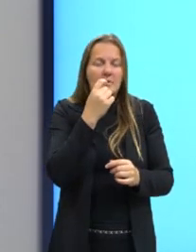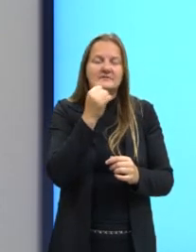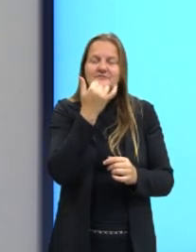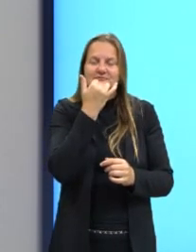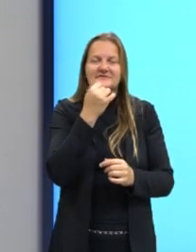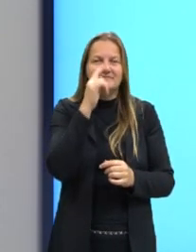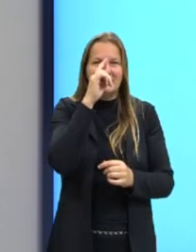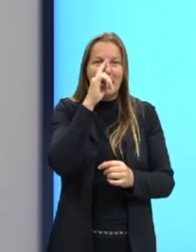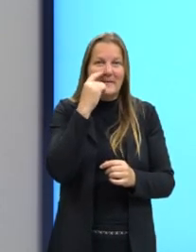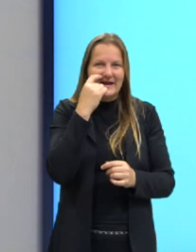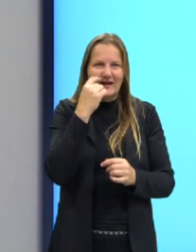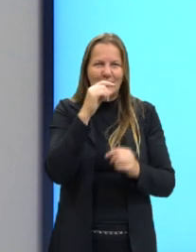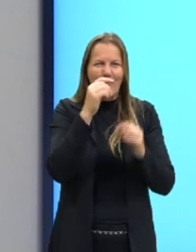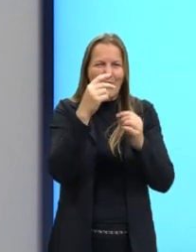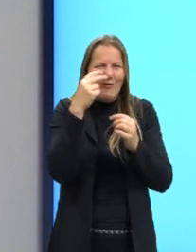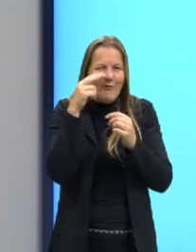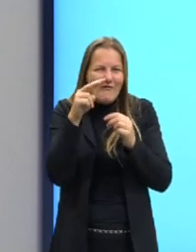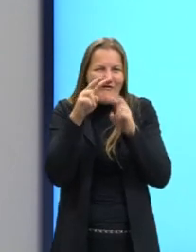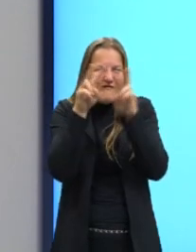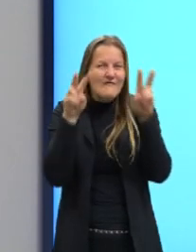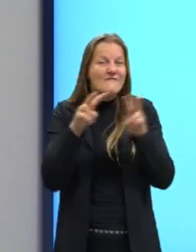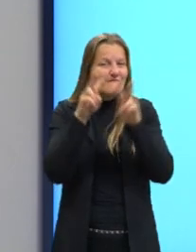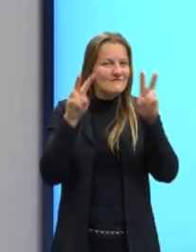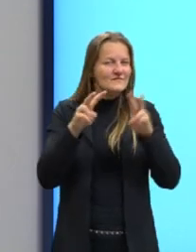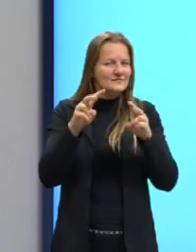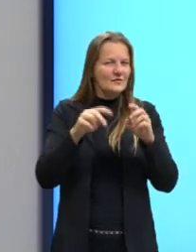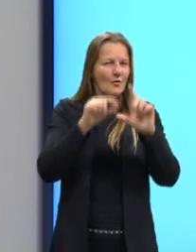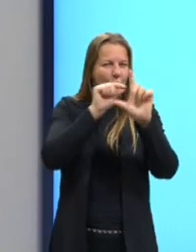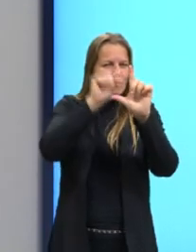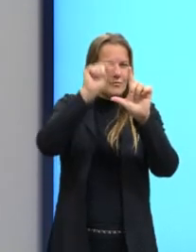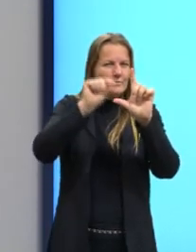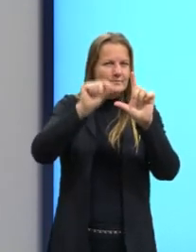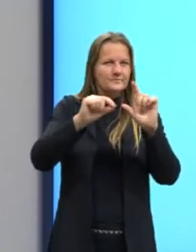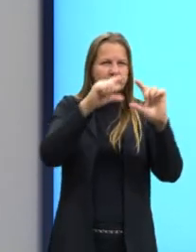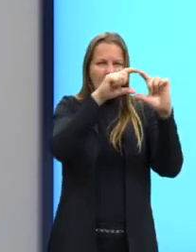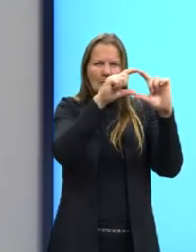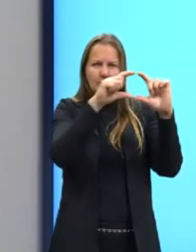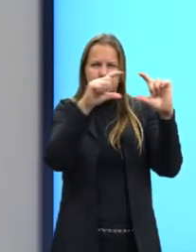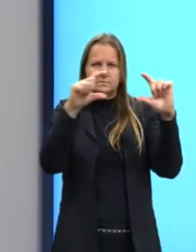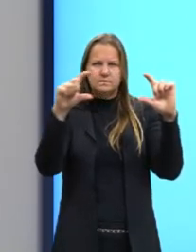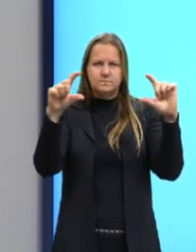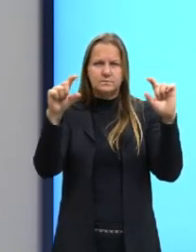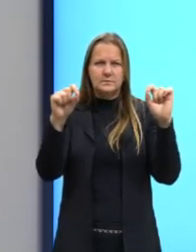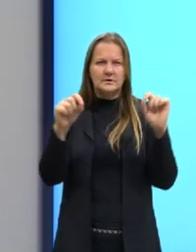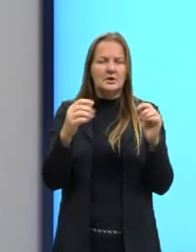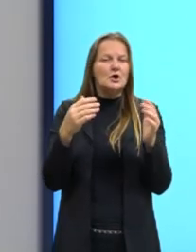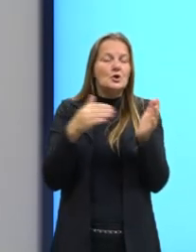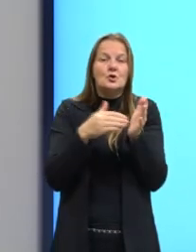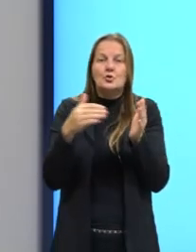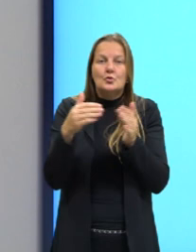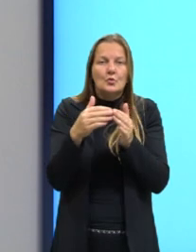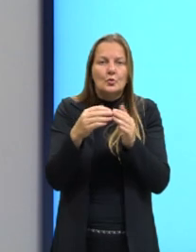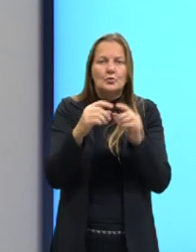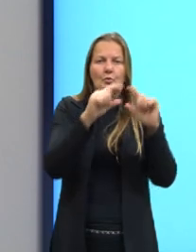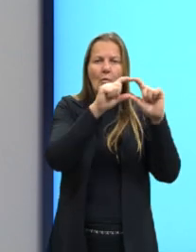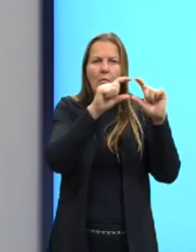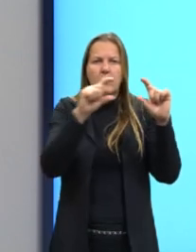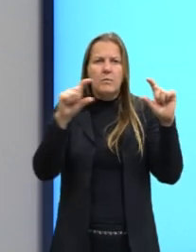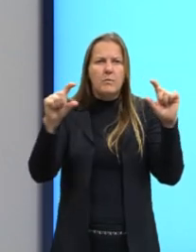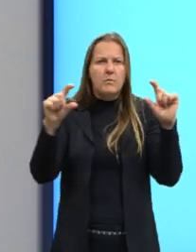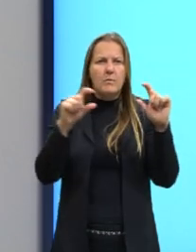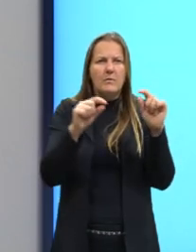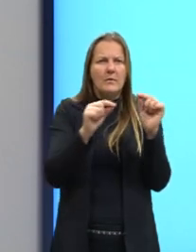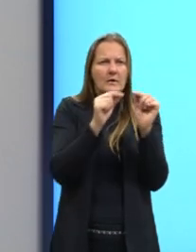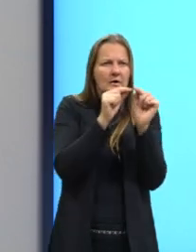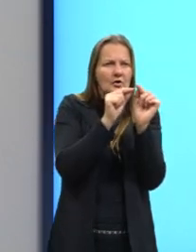é para gente analisar então culpa comportamento do gráfico e onde ele está limitado todo o gráfico Então desse exercício